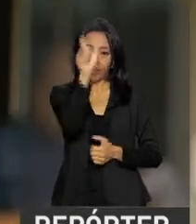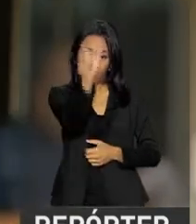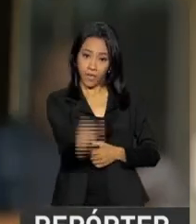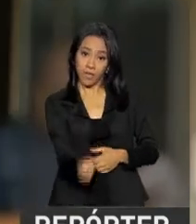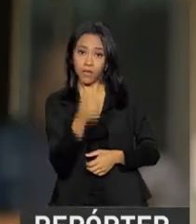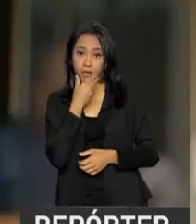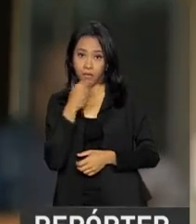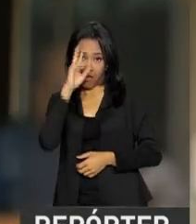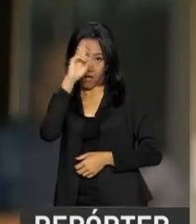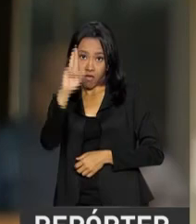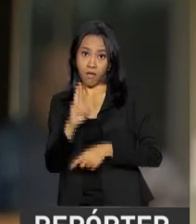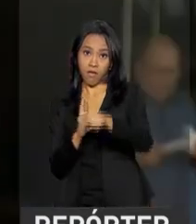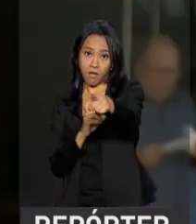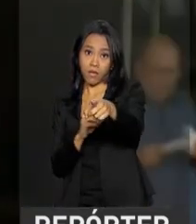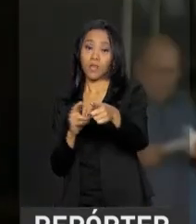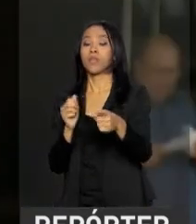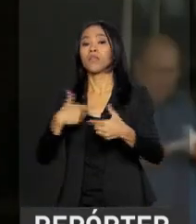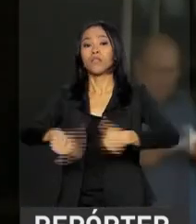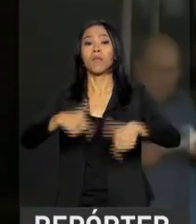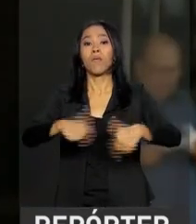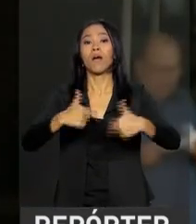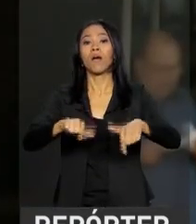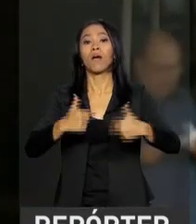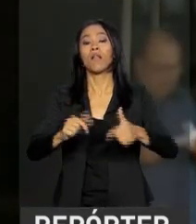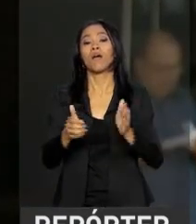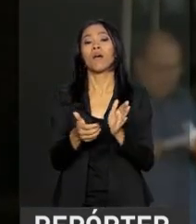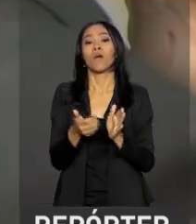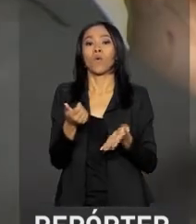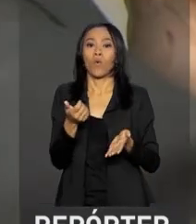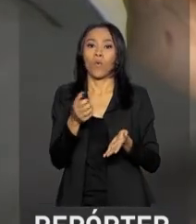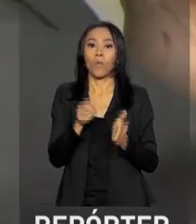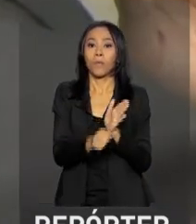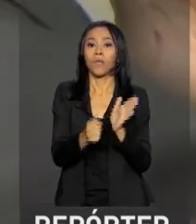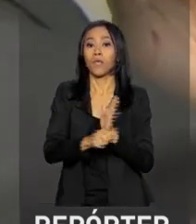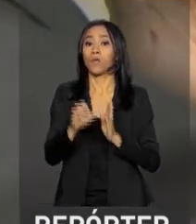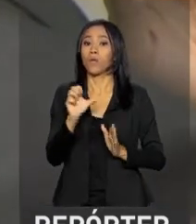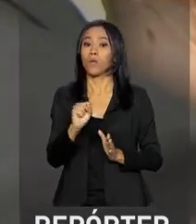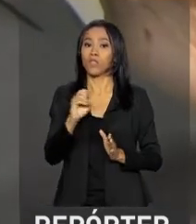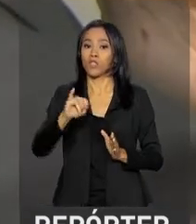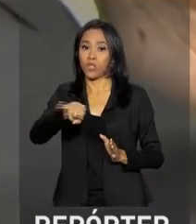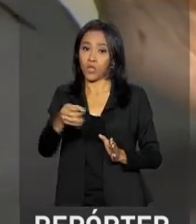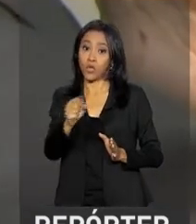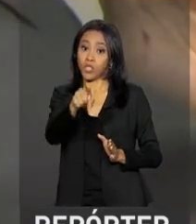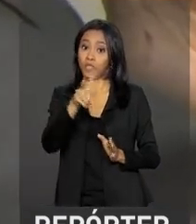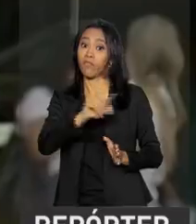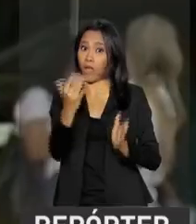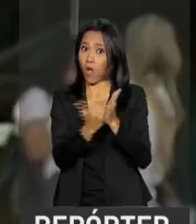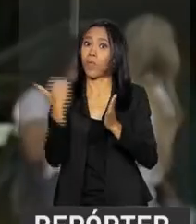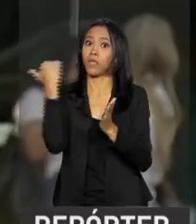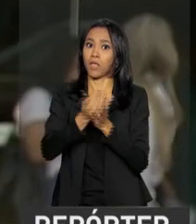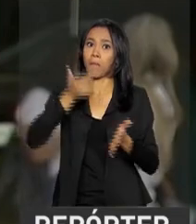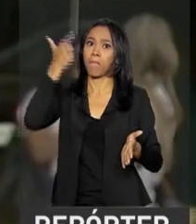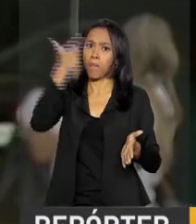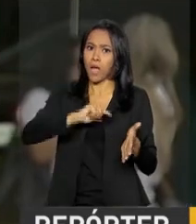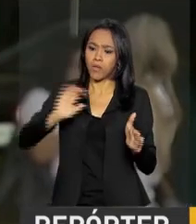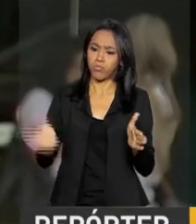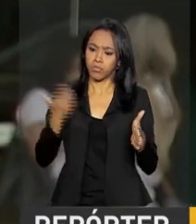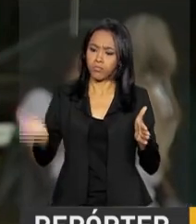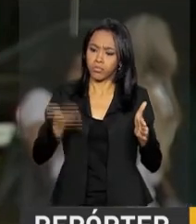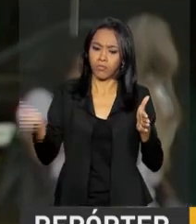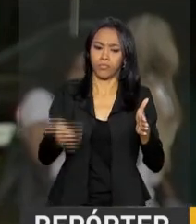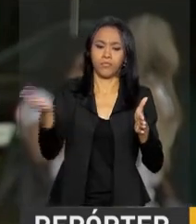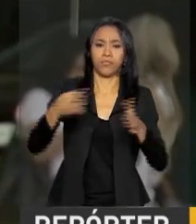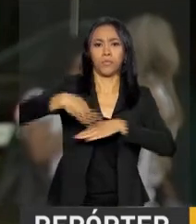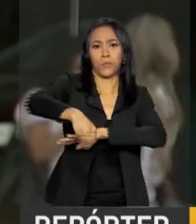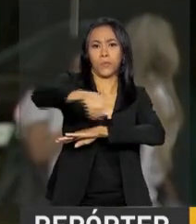produtor de soja e milho a redução de custos no transporte vai aumentar a produção nós podemos aplicar em